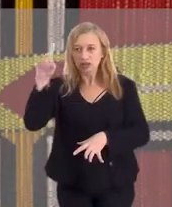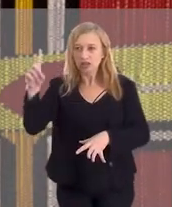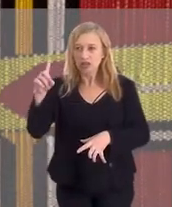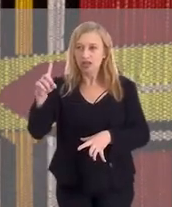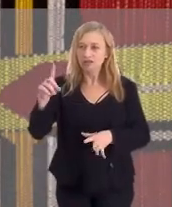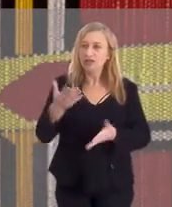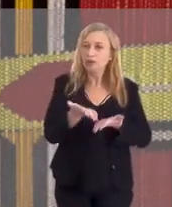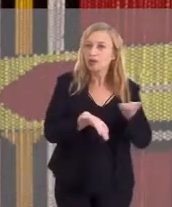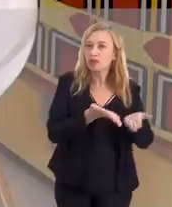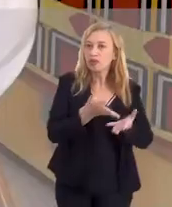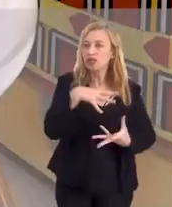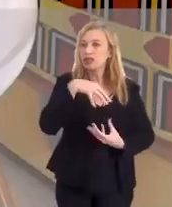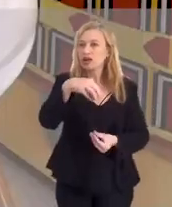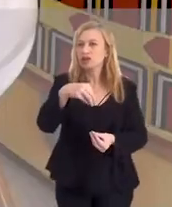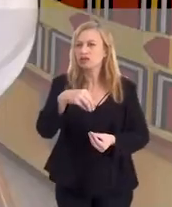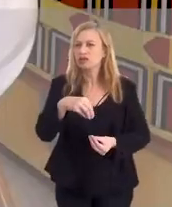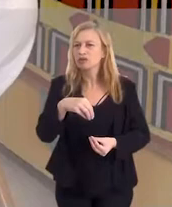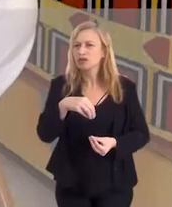severiano das almas.